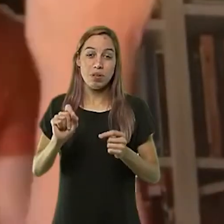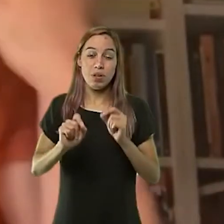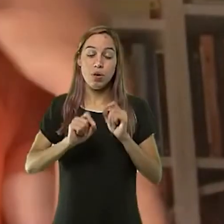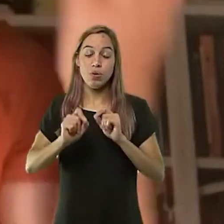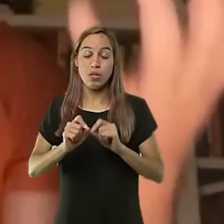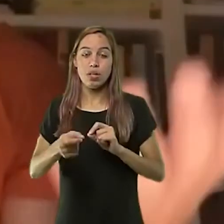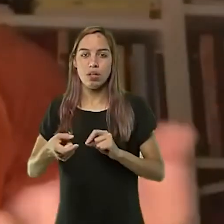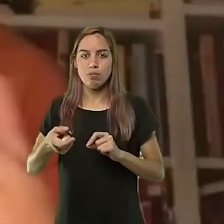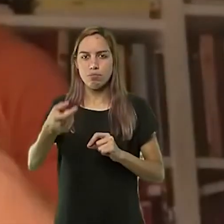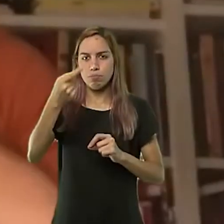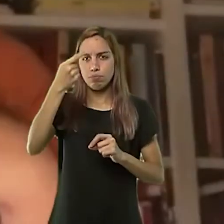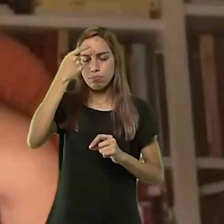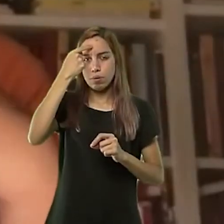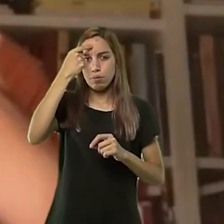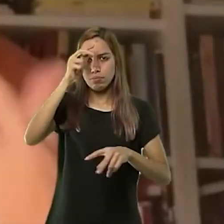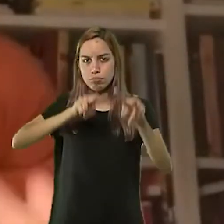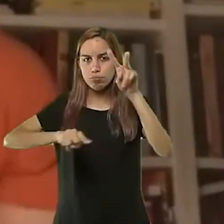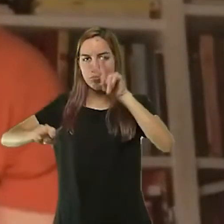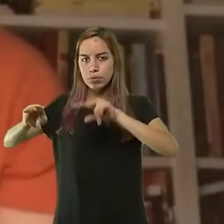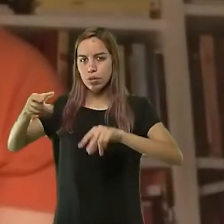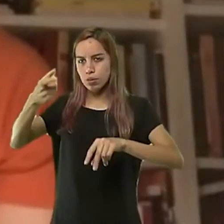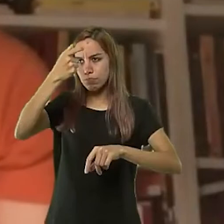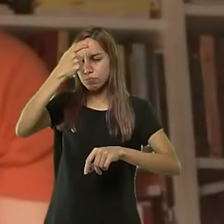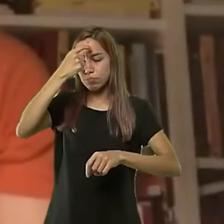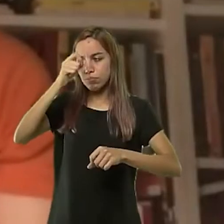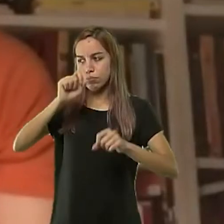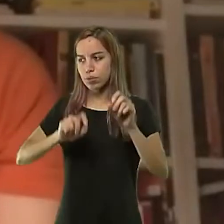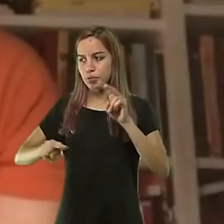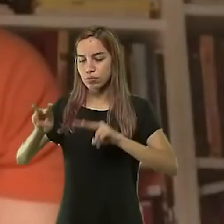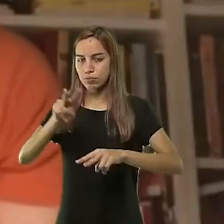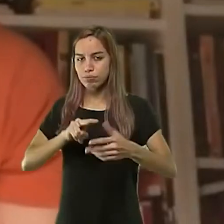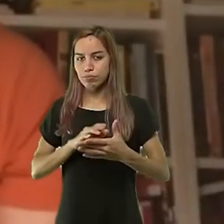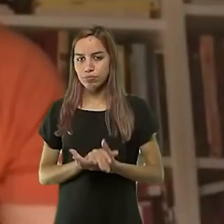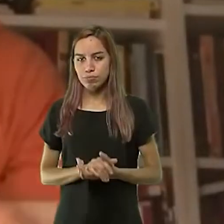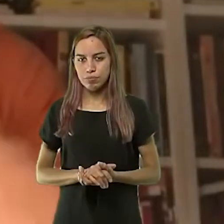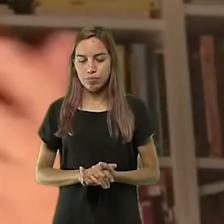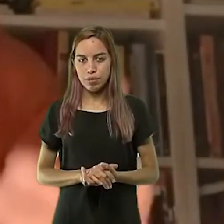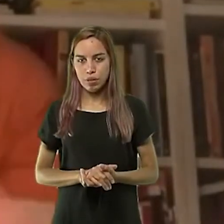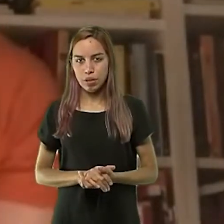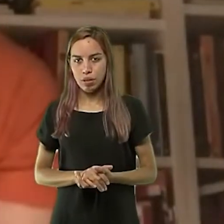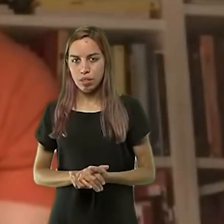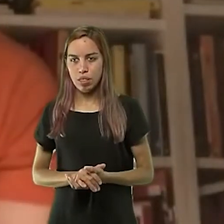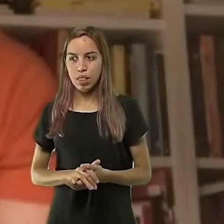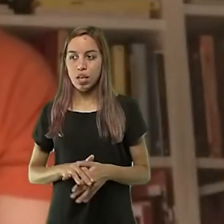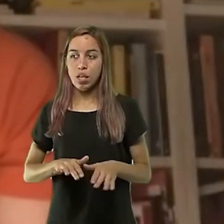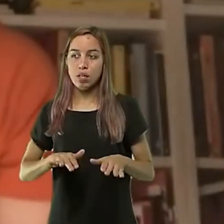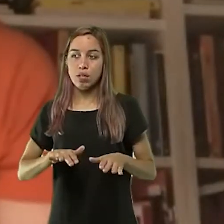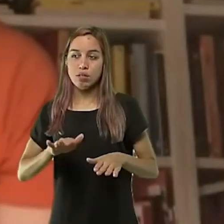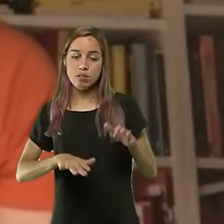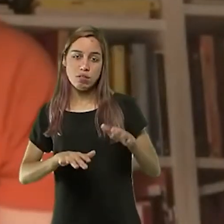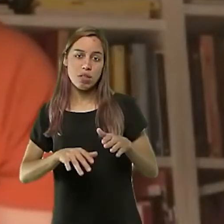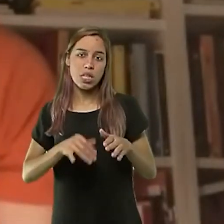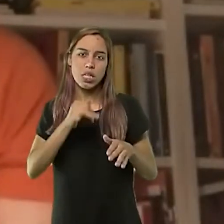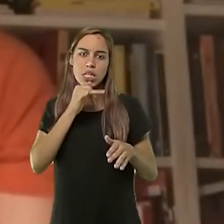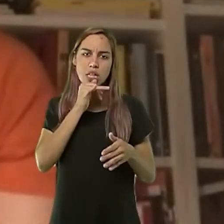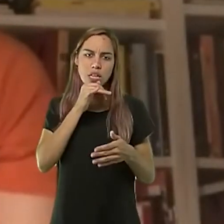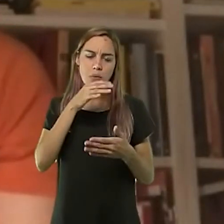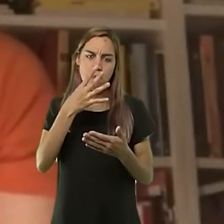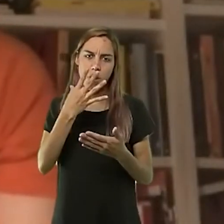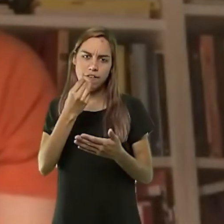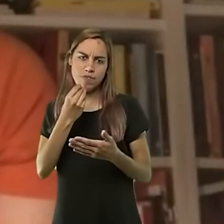eficaz. Mas ao contrário também acontece, portanto há muitas limitações, as imagens também elas próprias têm muitas limitações. Há uma frase